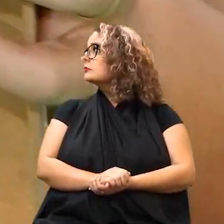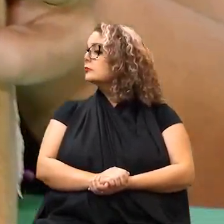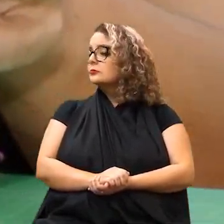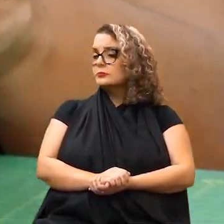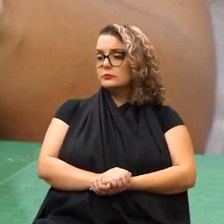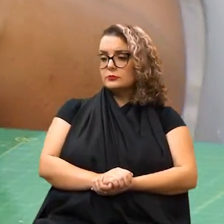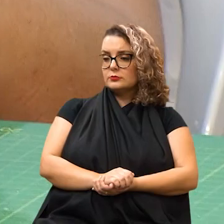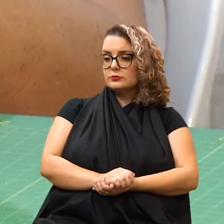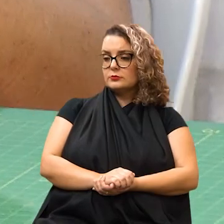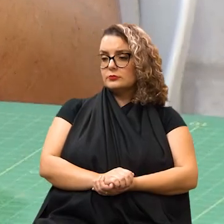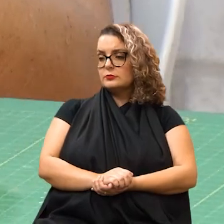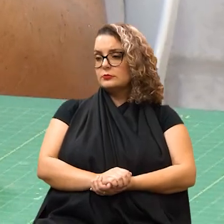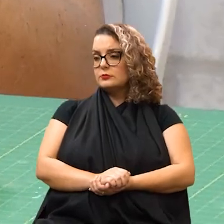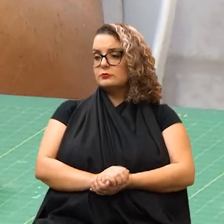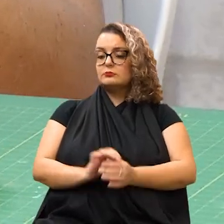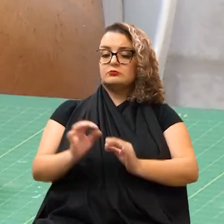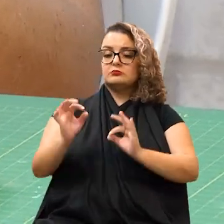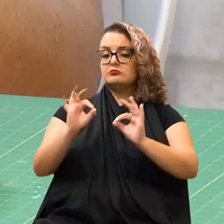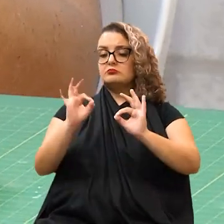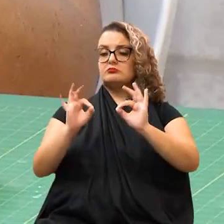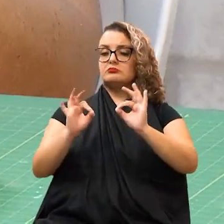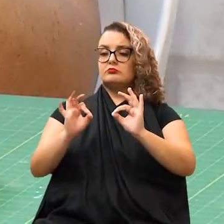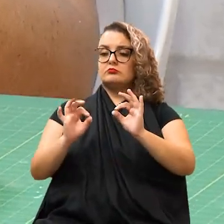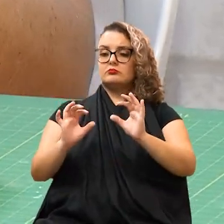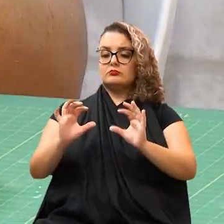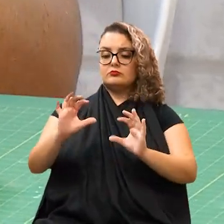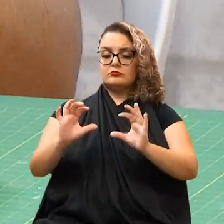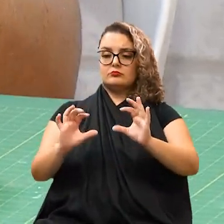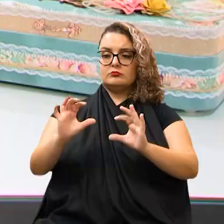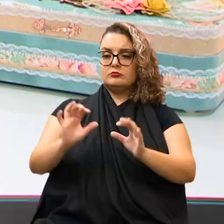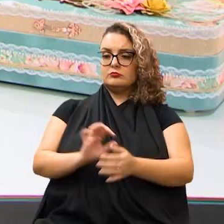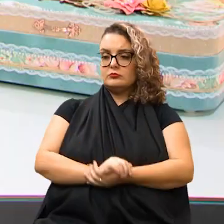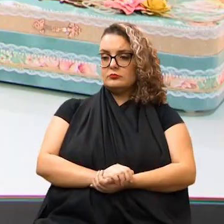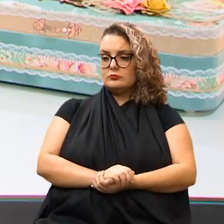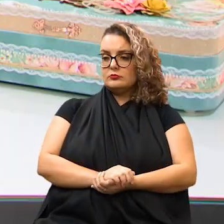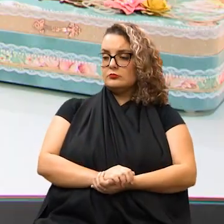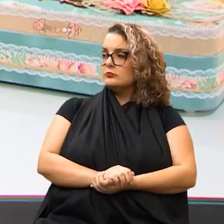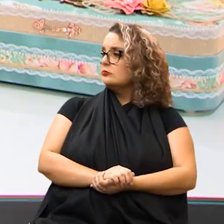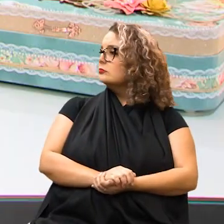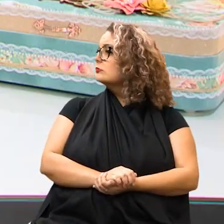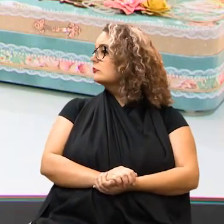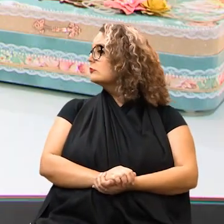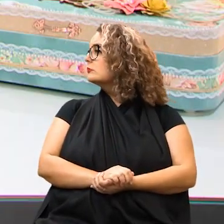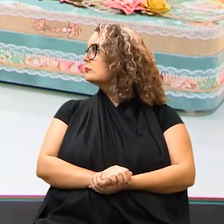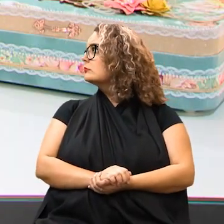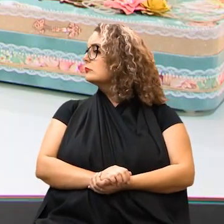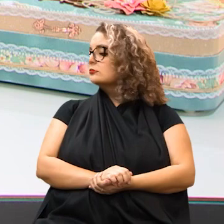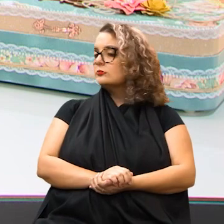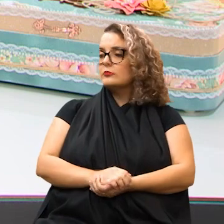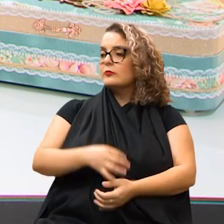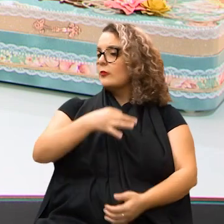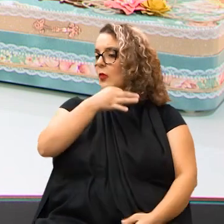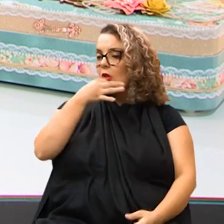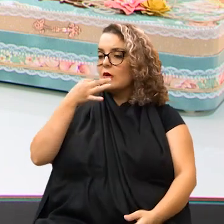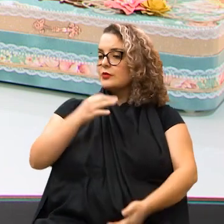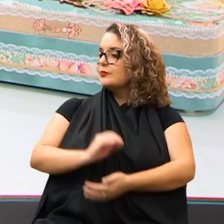Dá uma olhadinha aqui, pra ver se ela tá retinha, pelo menos. Ficou